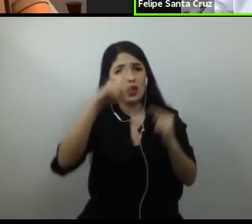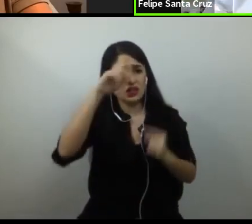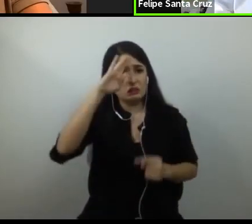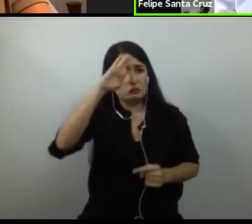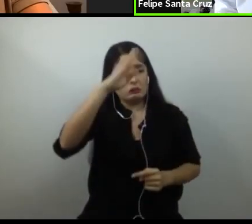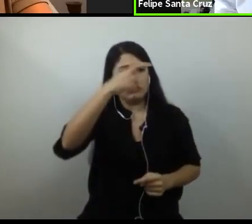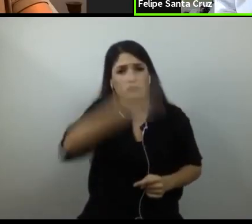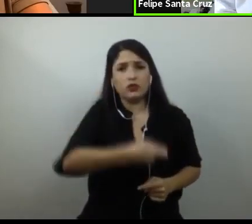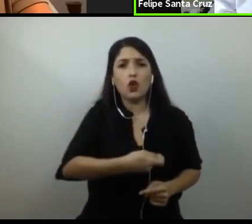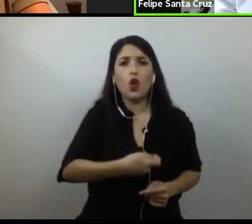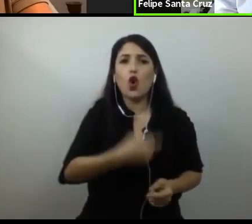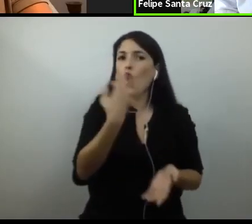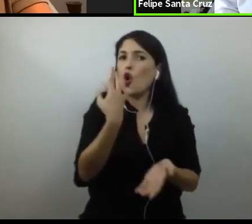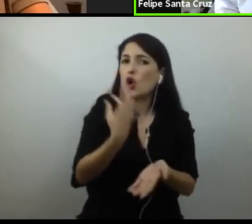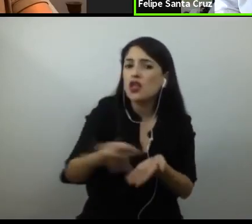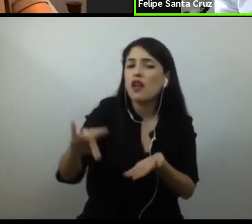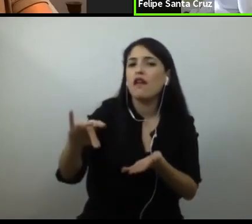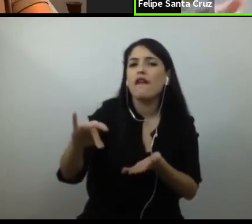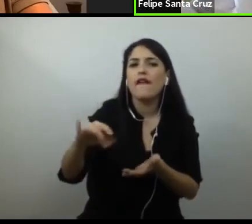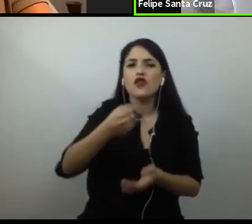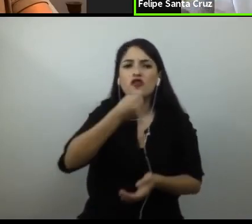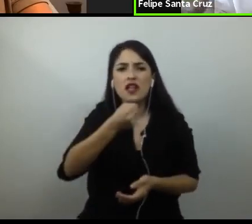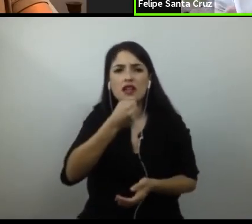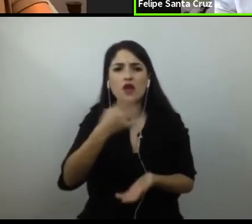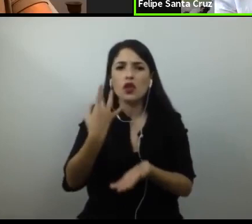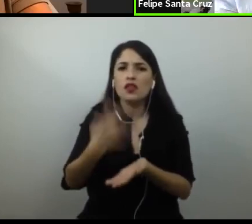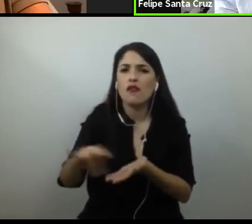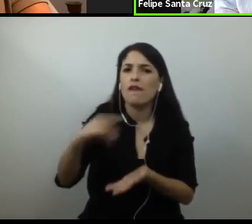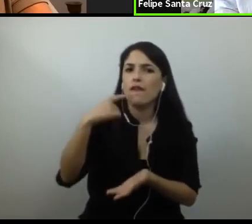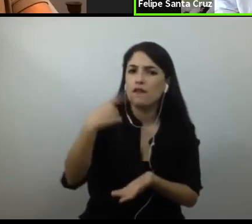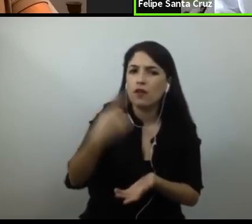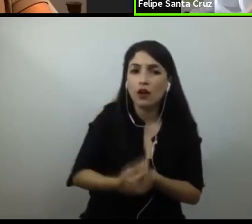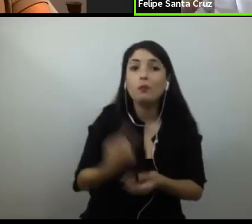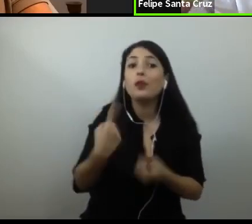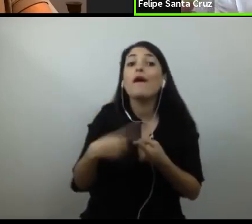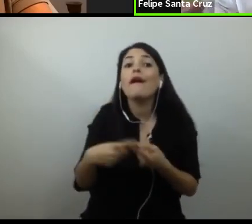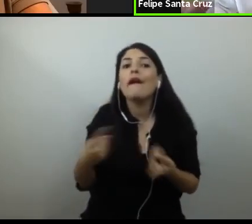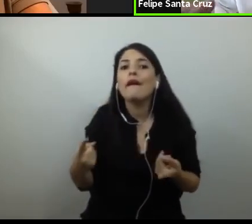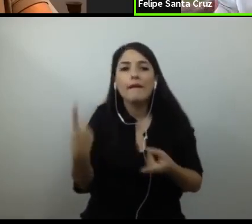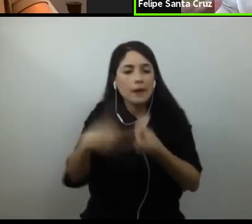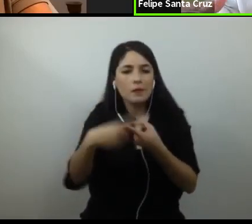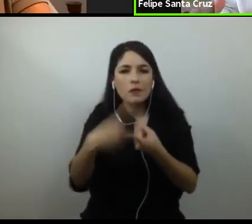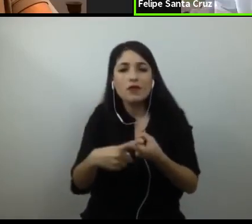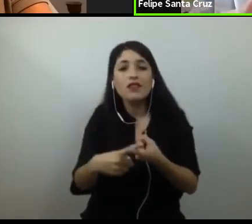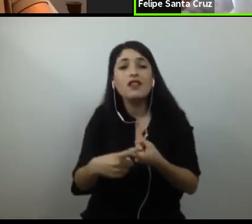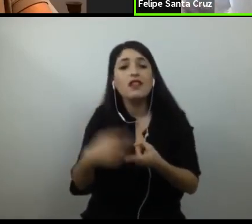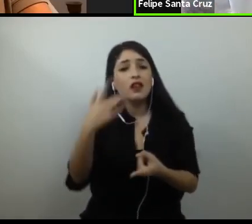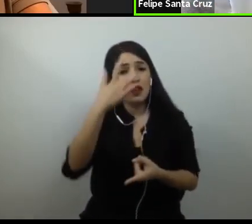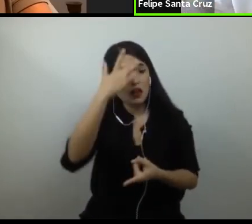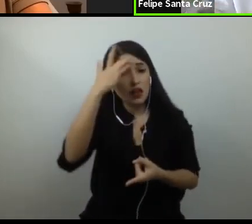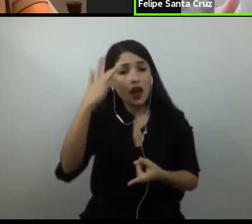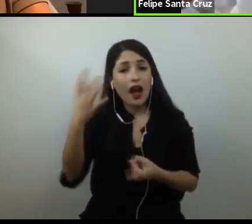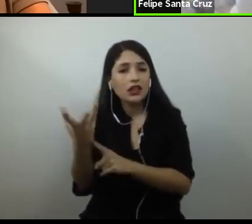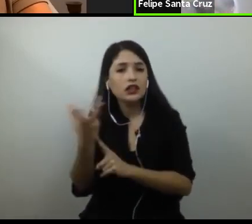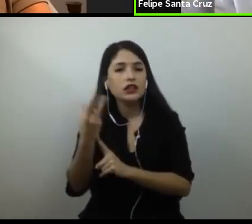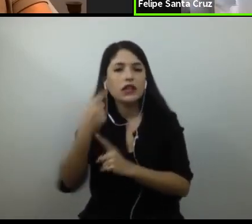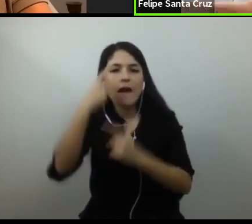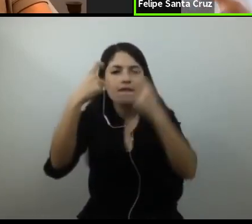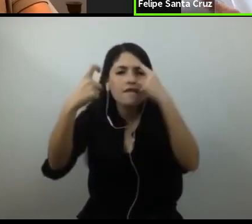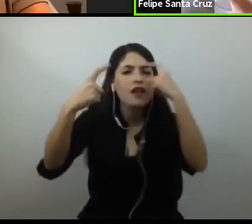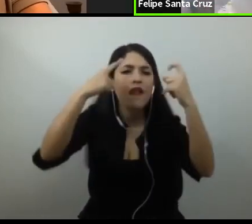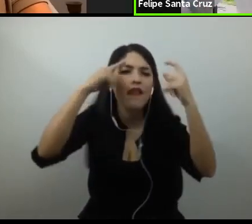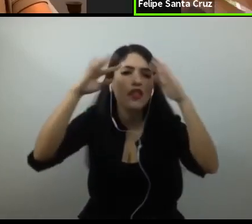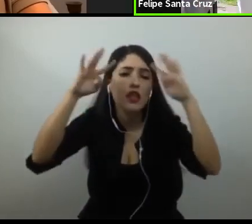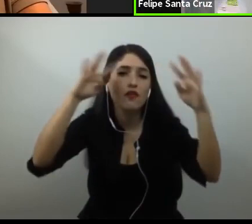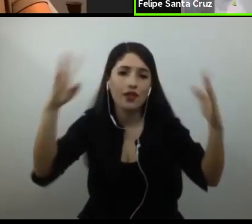acima de tudo, a arte, né? Então, nós temos que que liberar essa, como eu disse aqui em relação